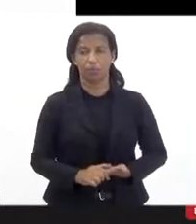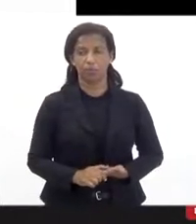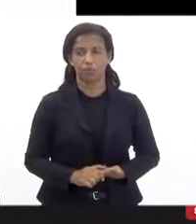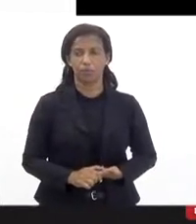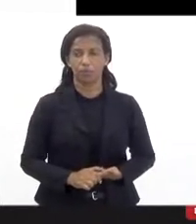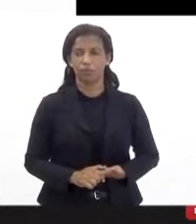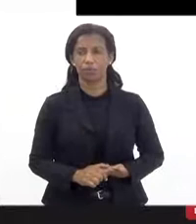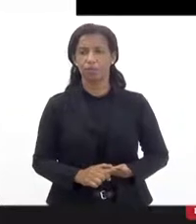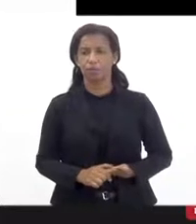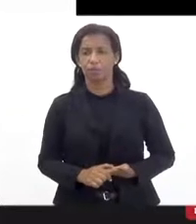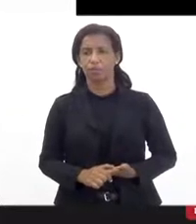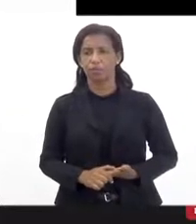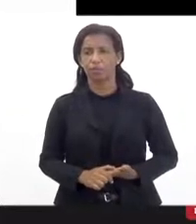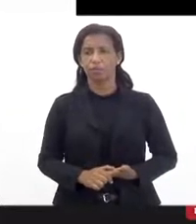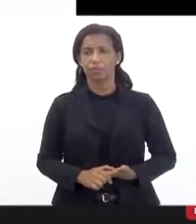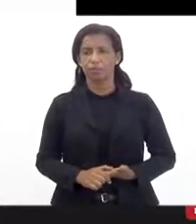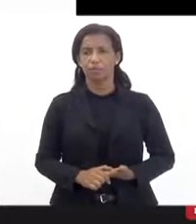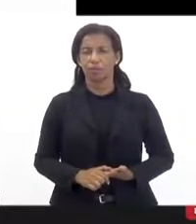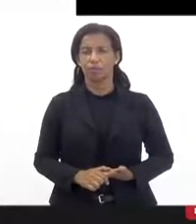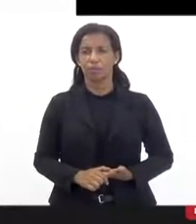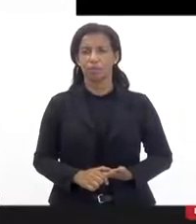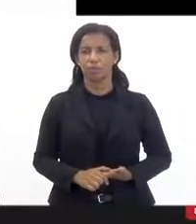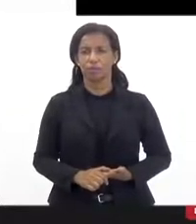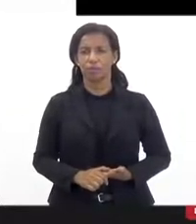documentos quanto